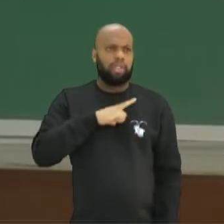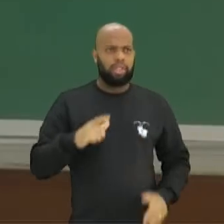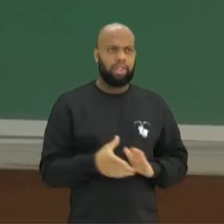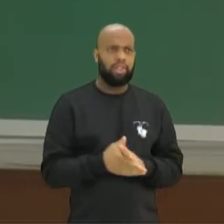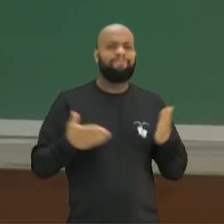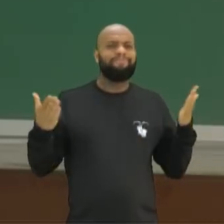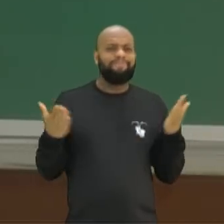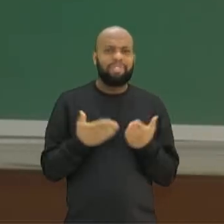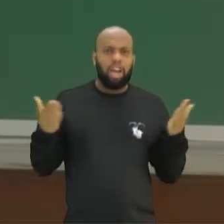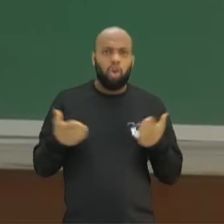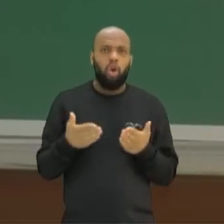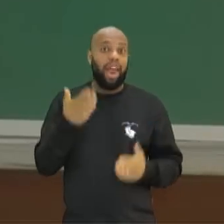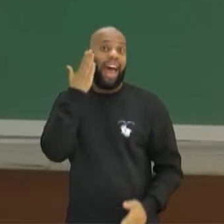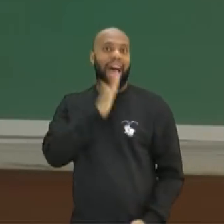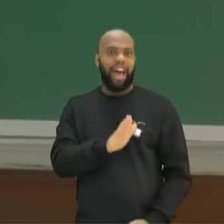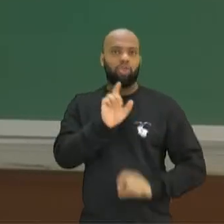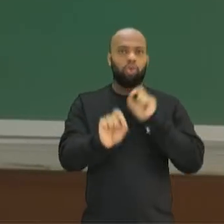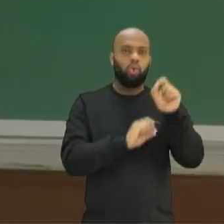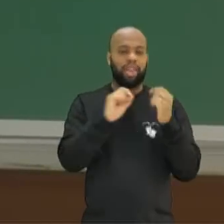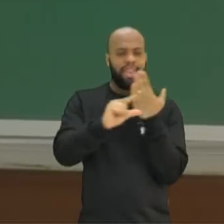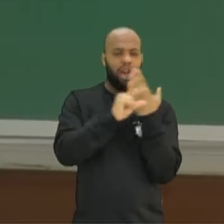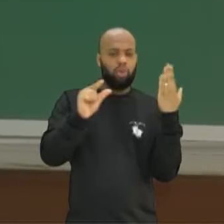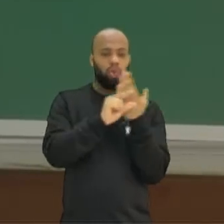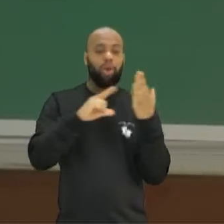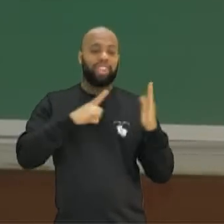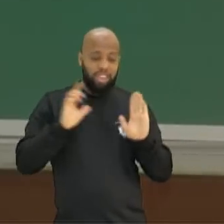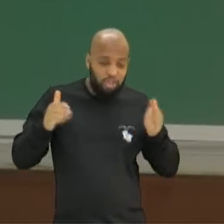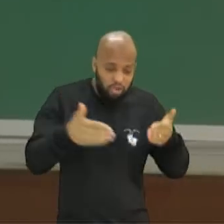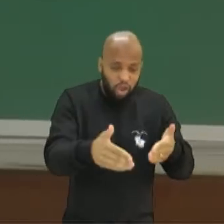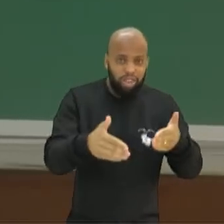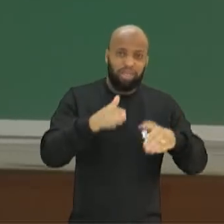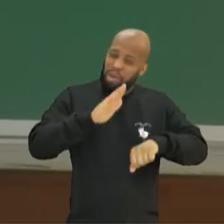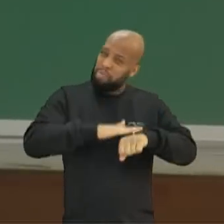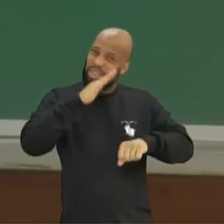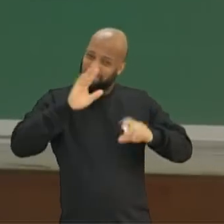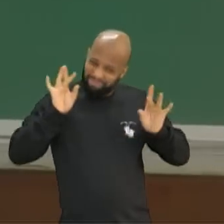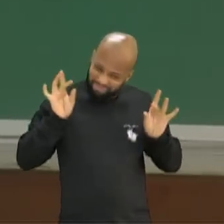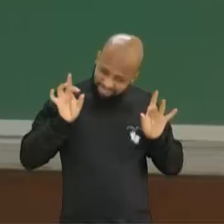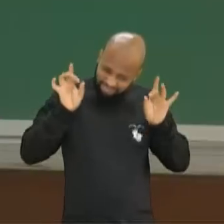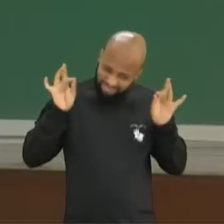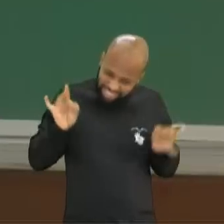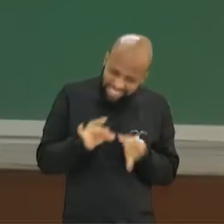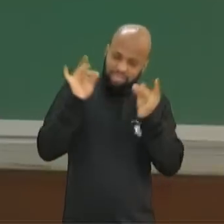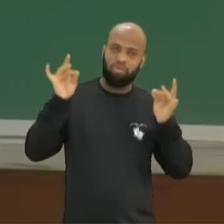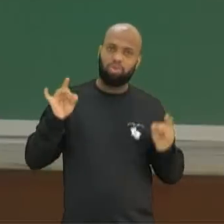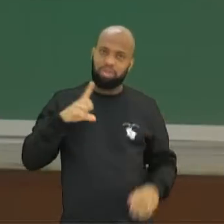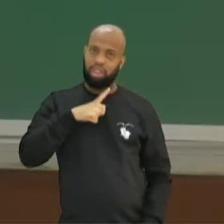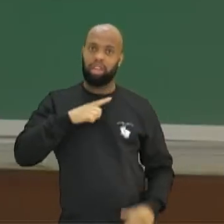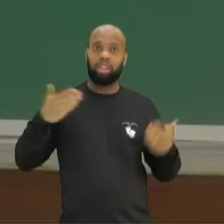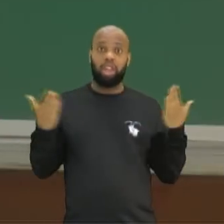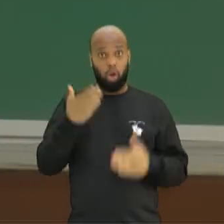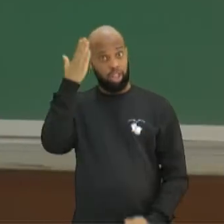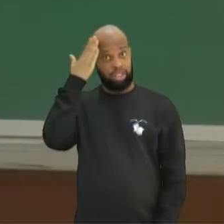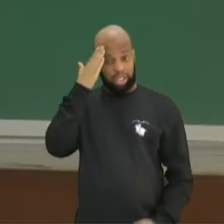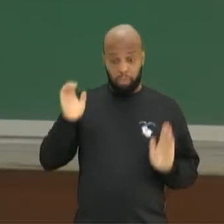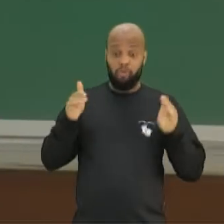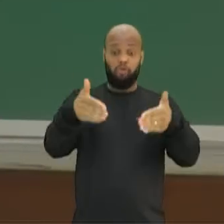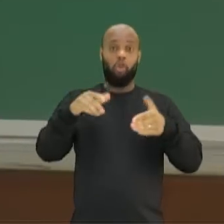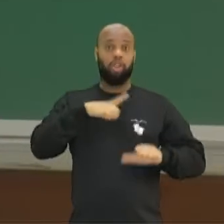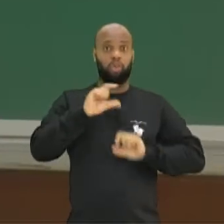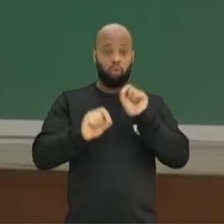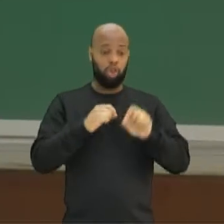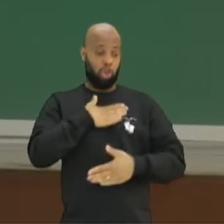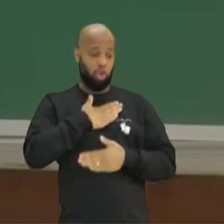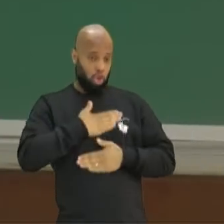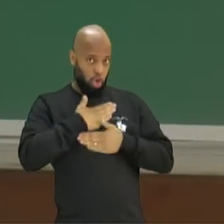Nesse trecho, o autor limita ainda mais o público. Por quê? Então a gente sabe quem é o público-alvo. Aquele que gosta